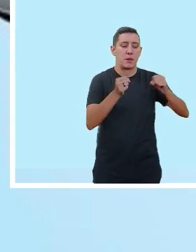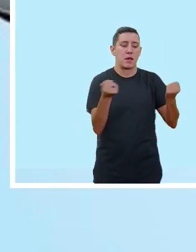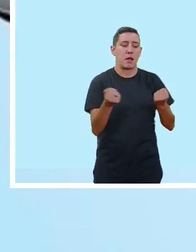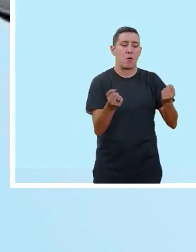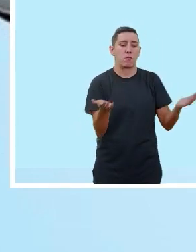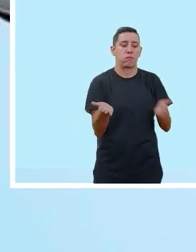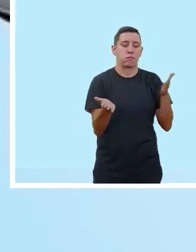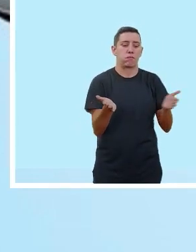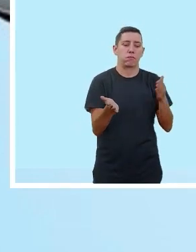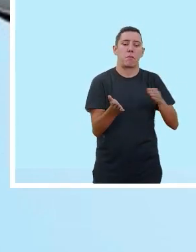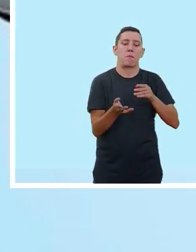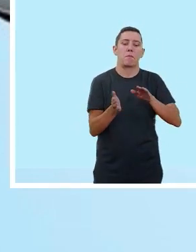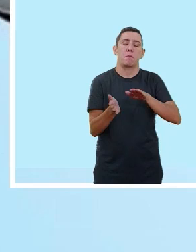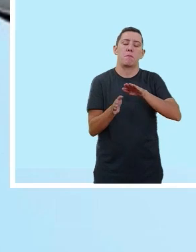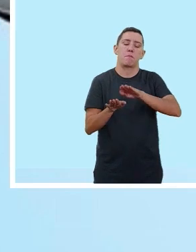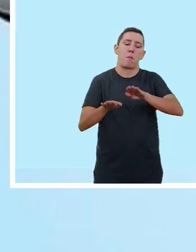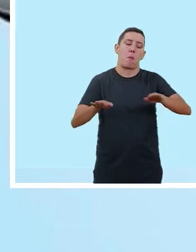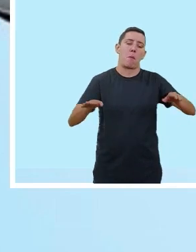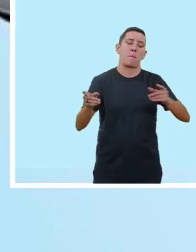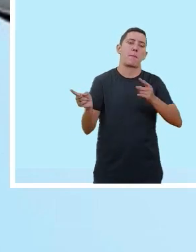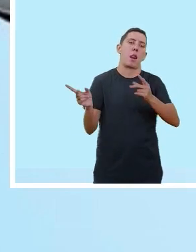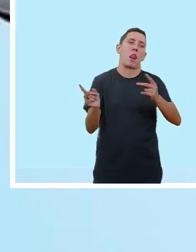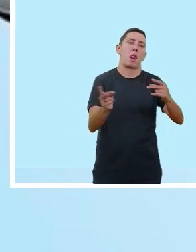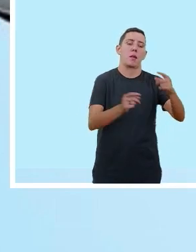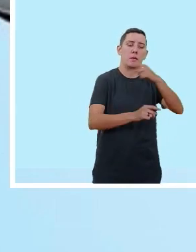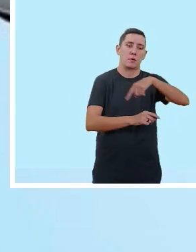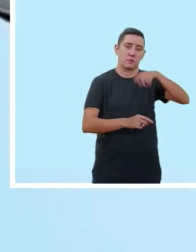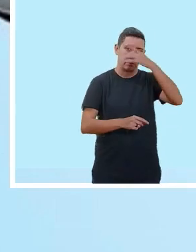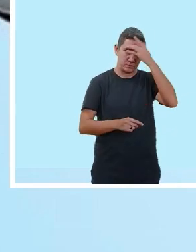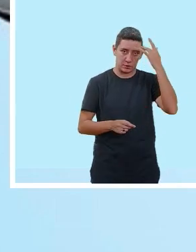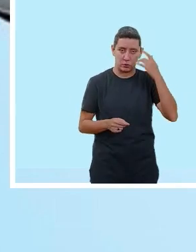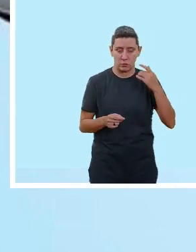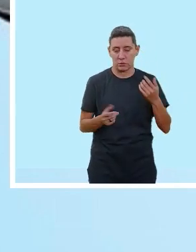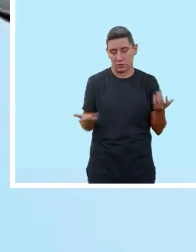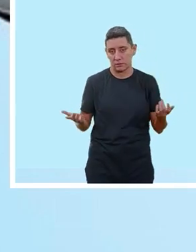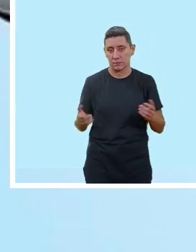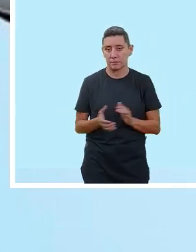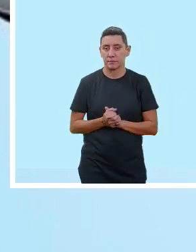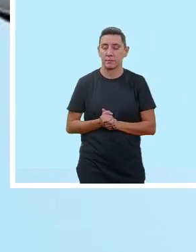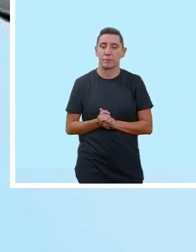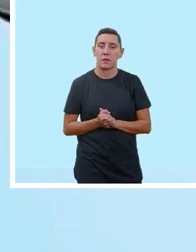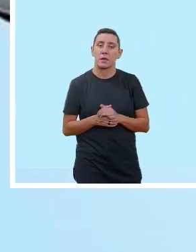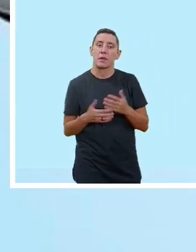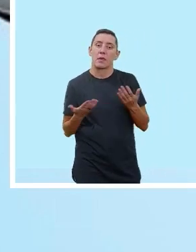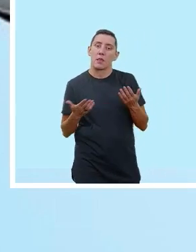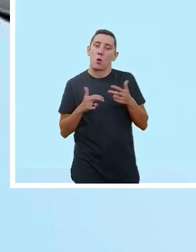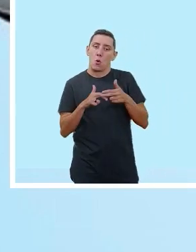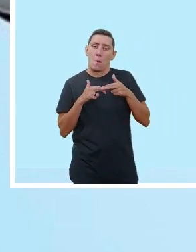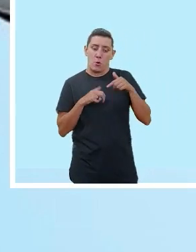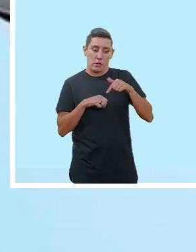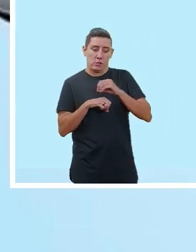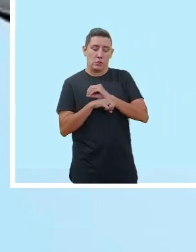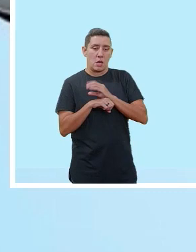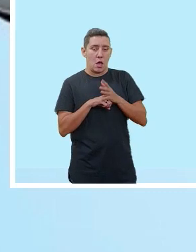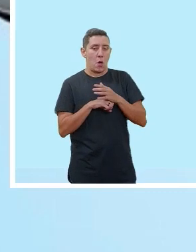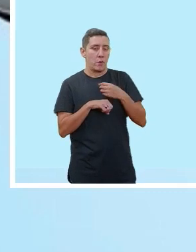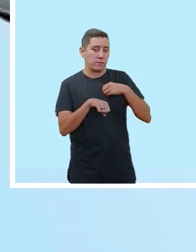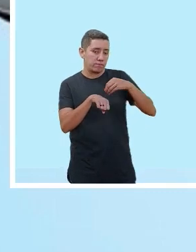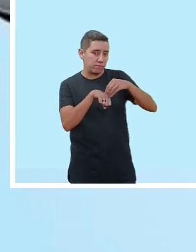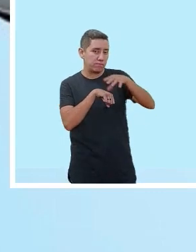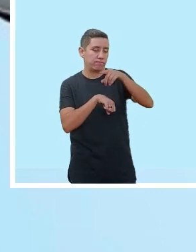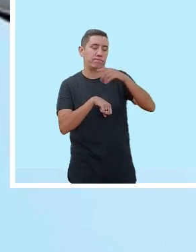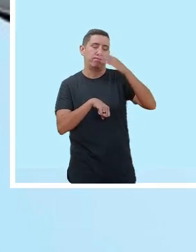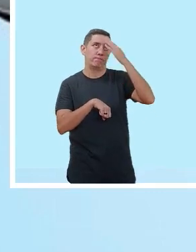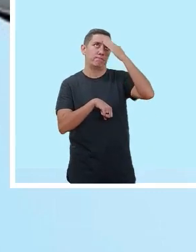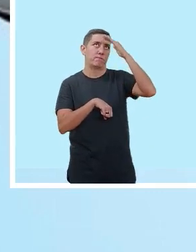carros globais, né? Então, como uma empresa de tecnologia de ponta, nem poderia ser diferente. Esse é um tópico muito importante para nós